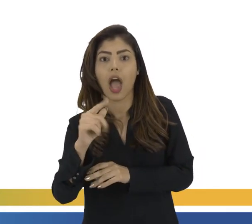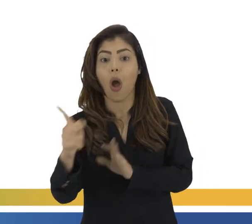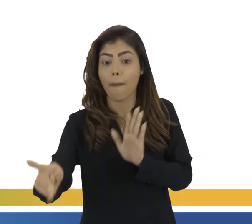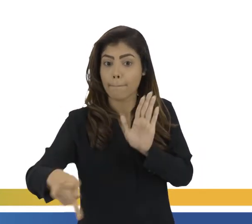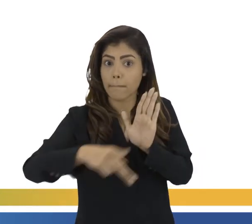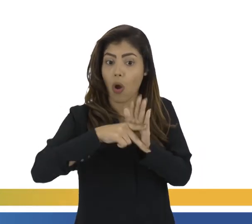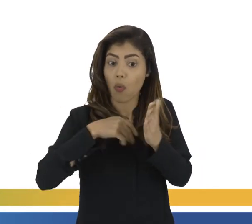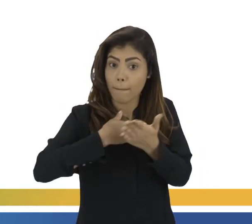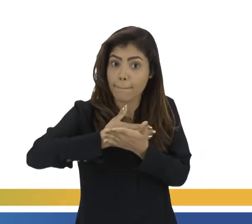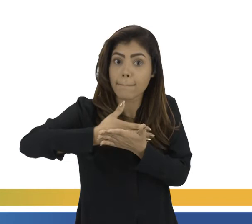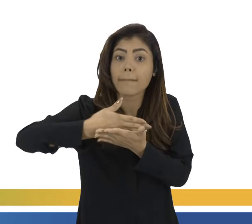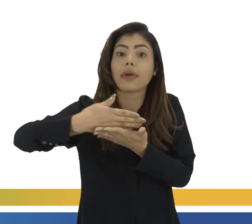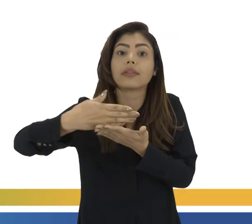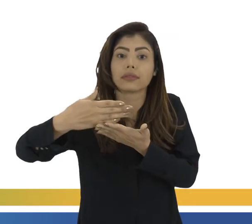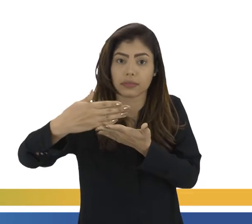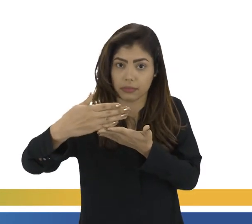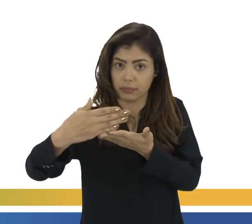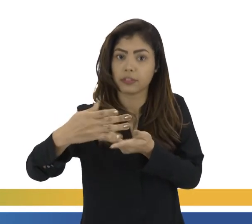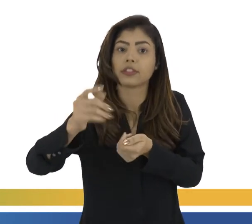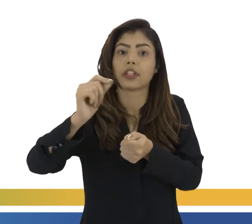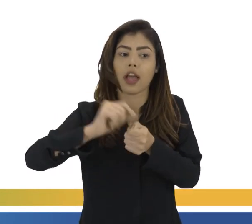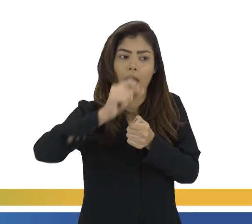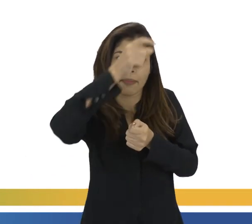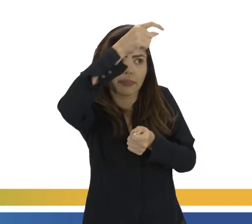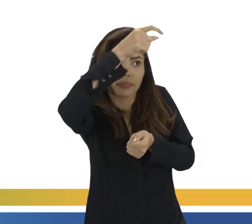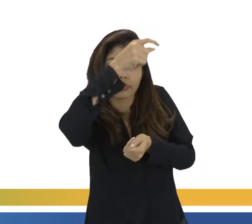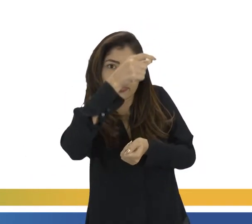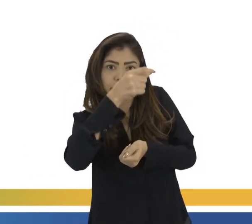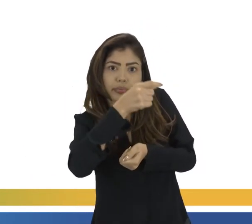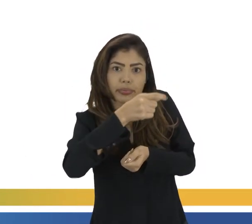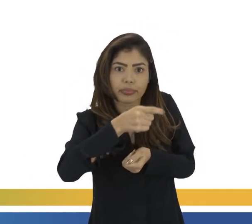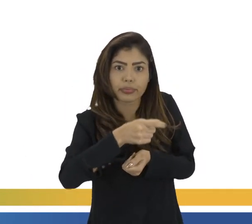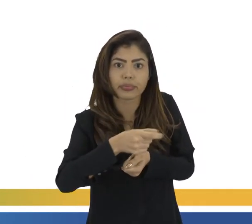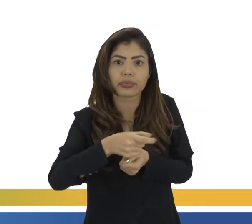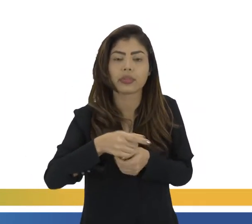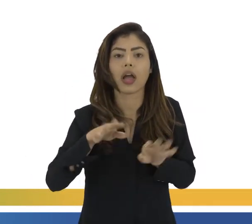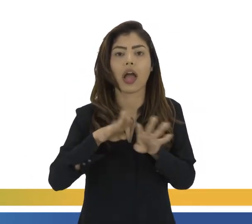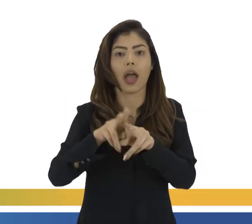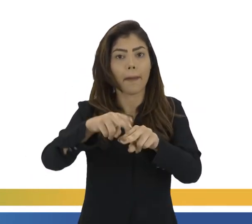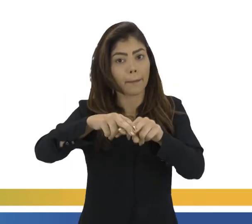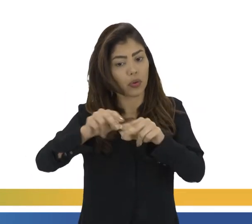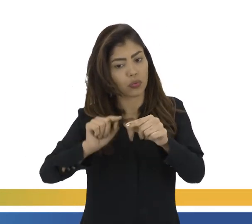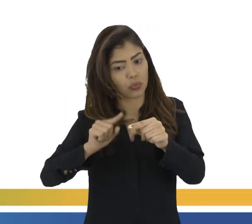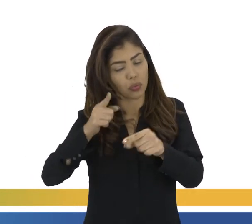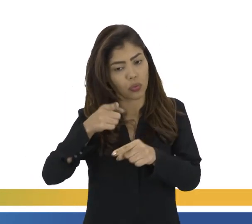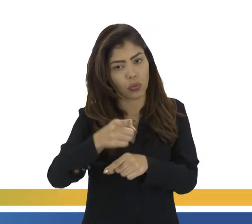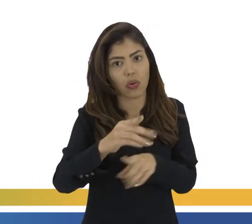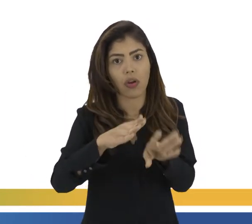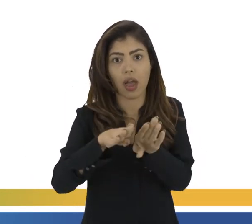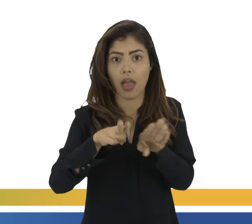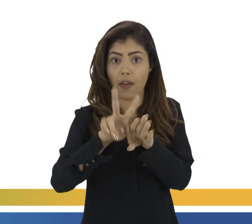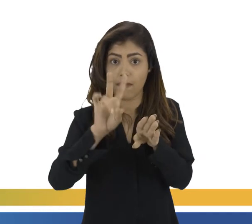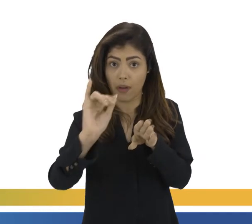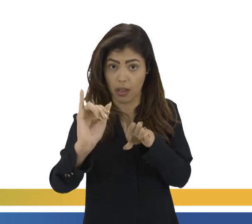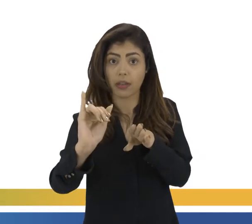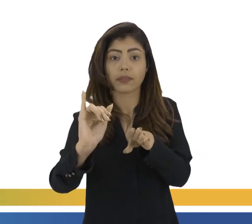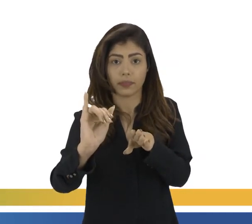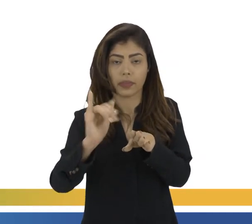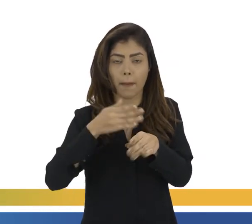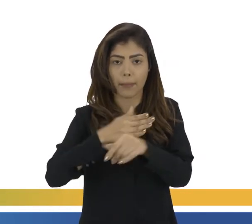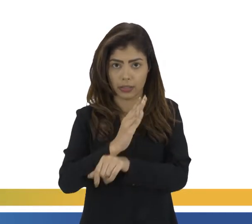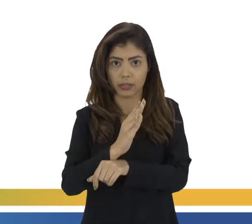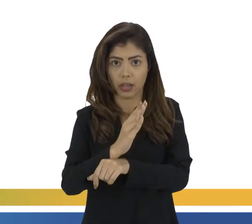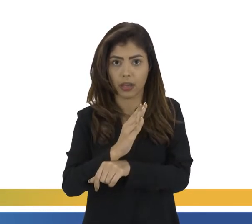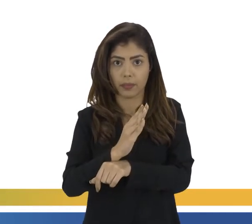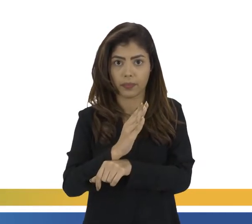o início, certo? Da formação da coluna vertebral, certo? É por onde a medula, ela vai, tá?